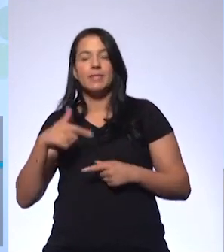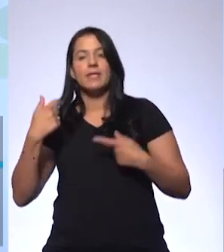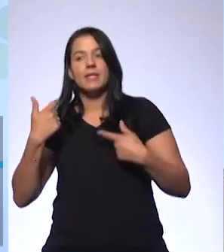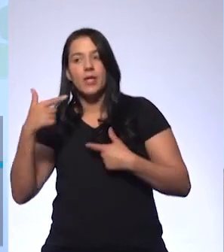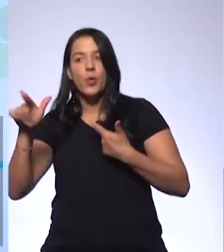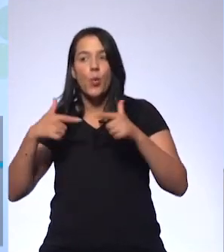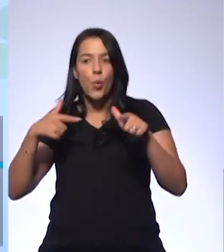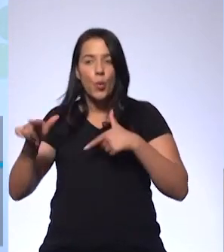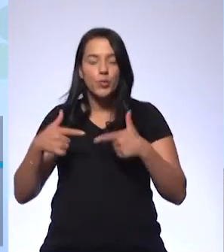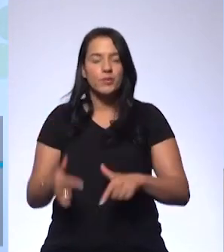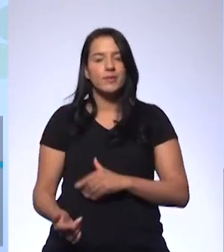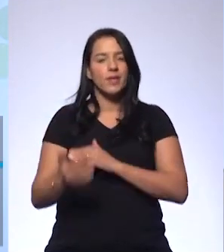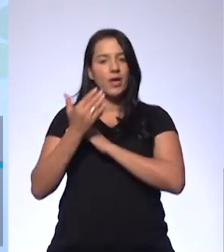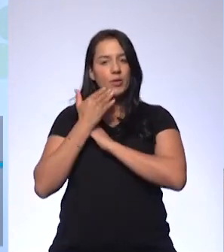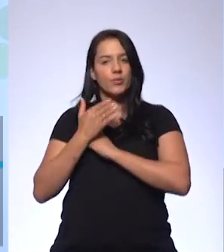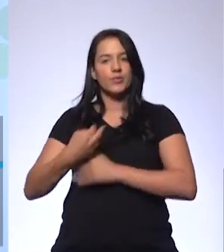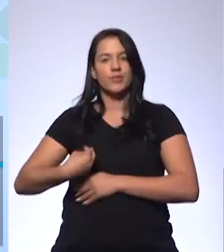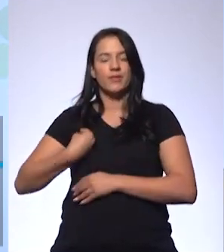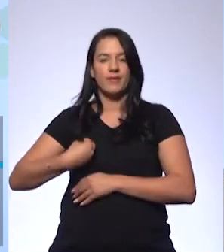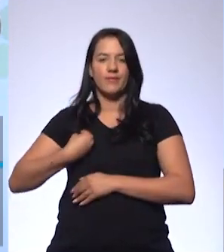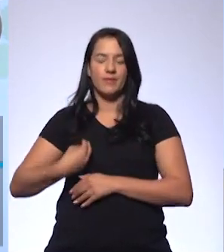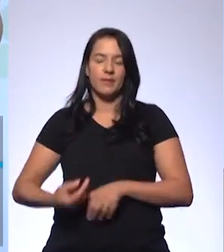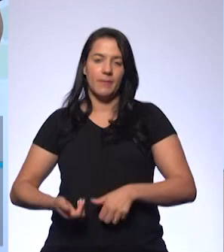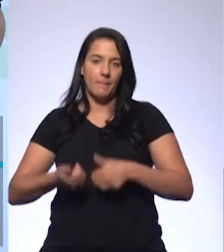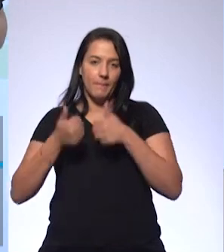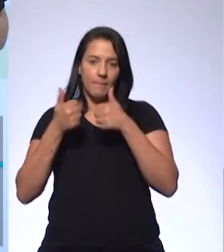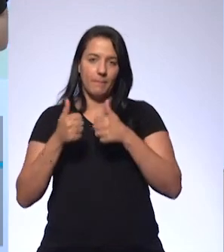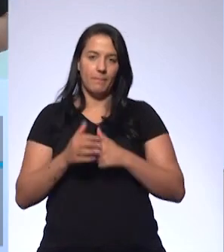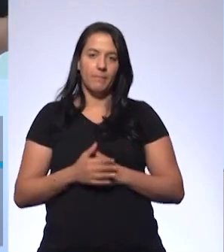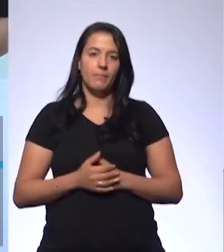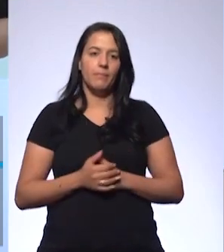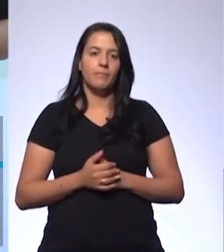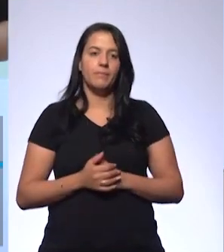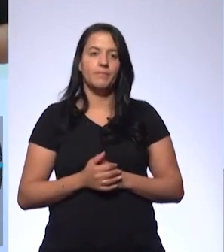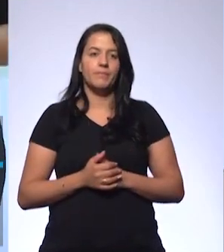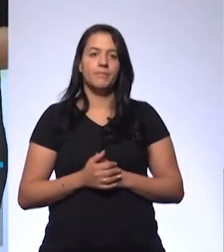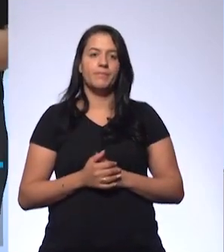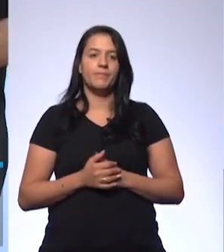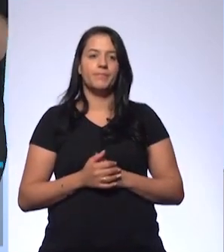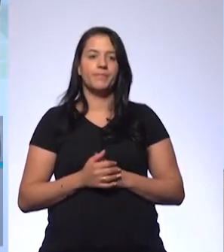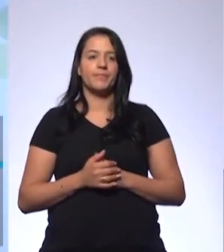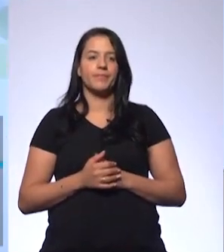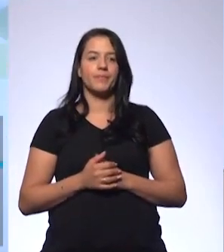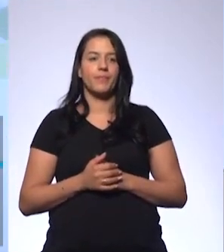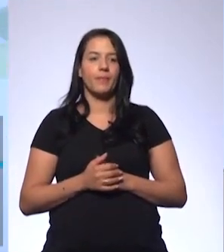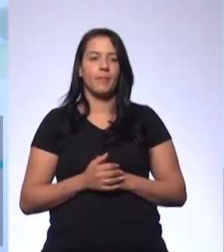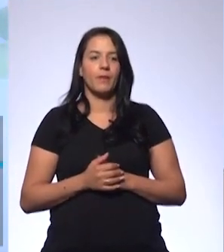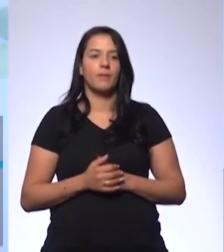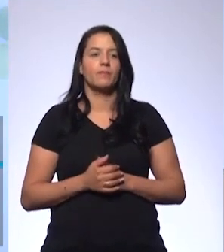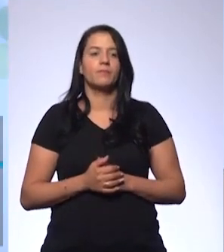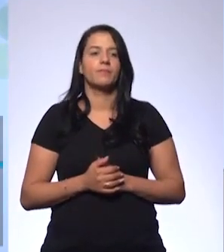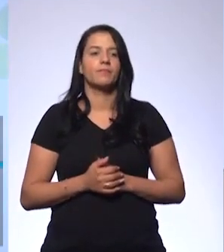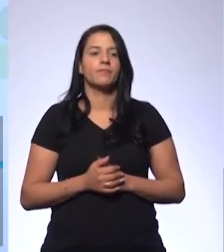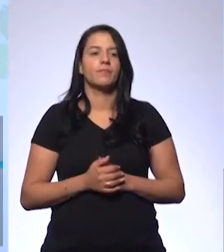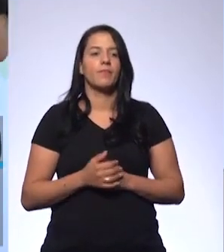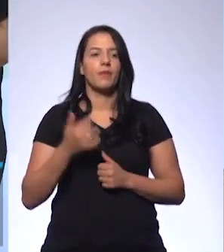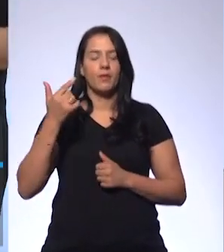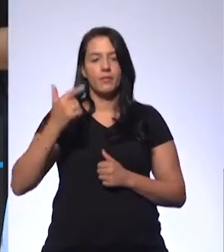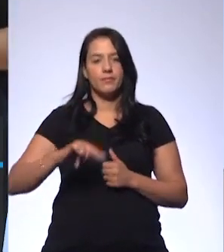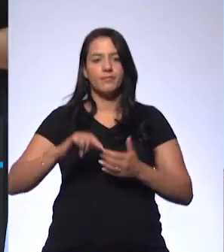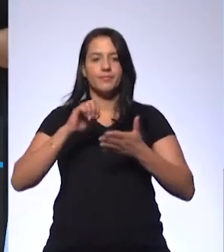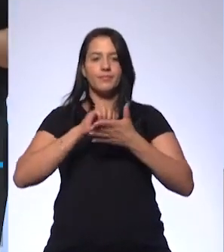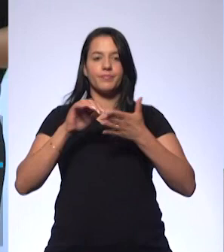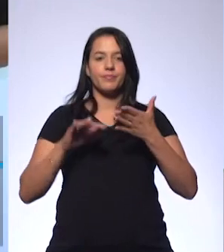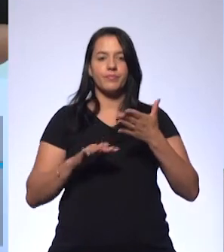ser vivo que também está dependendo de outros fatores abióticos aí, né? Então, vamos para mais uma